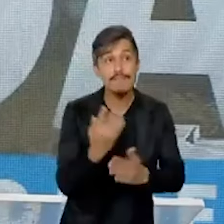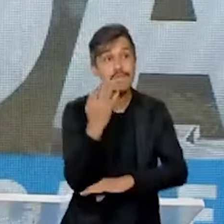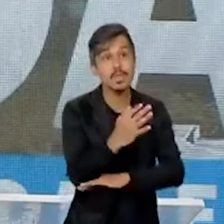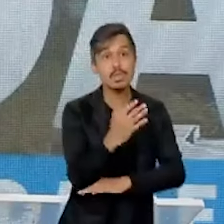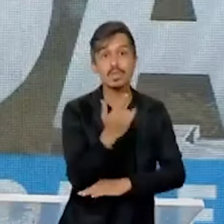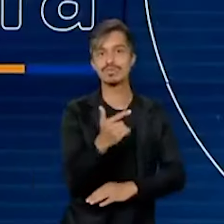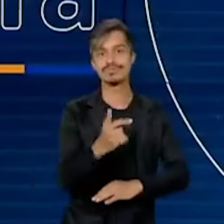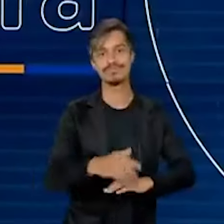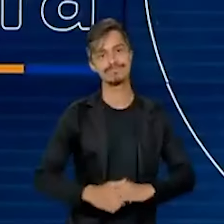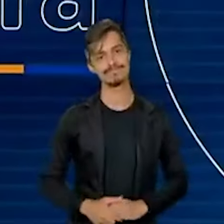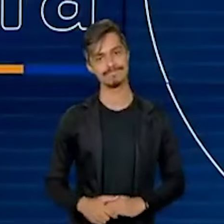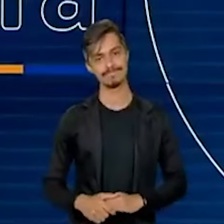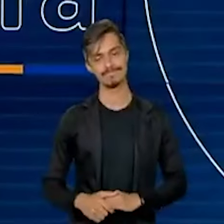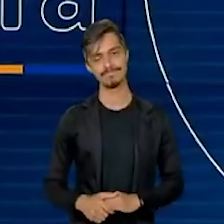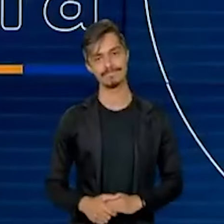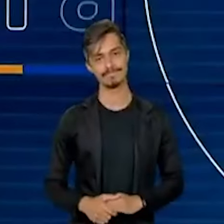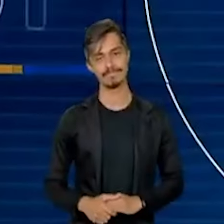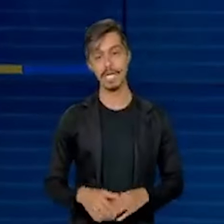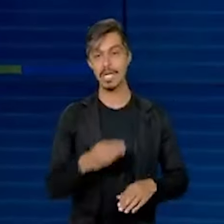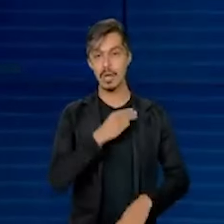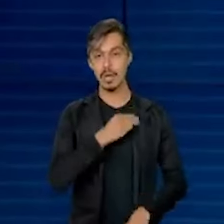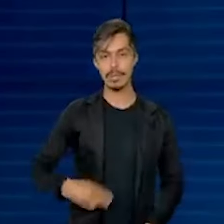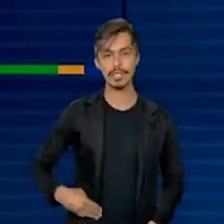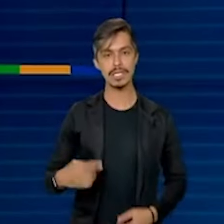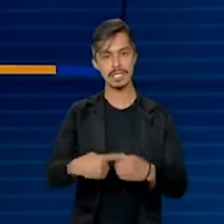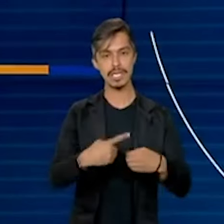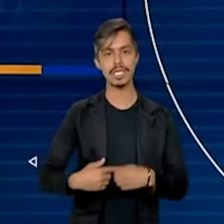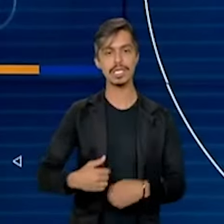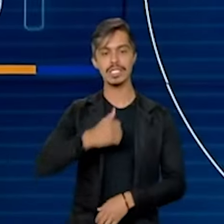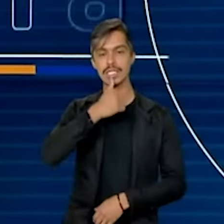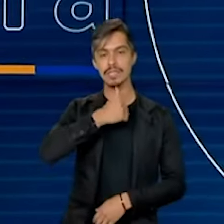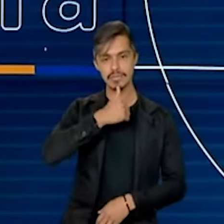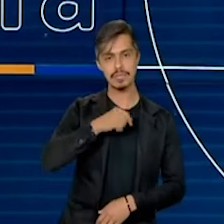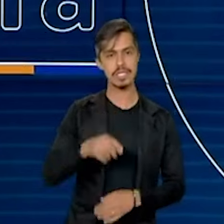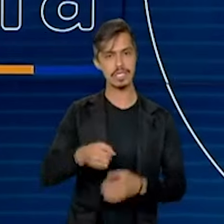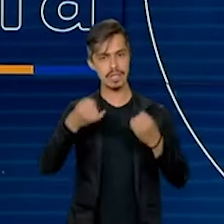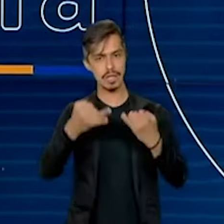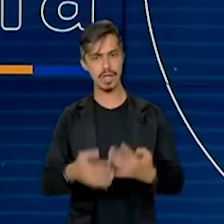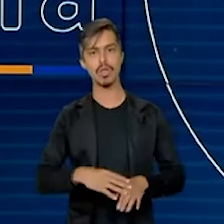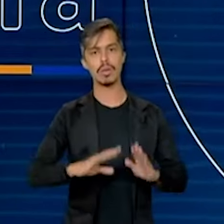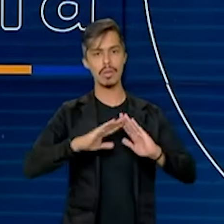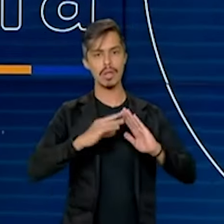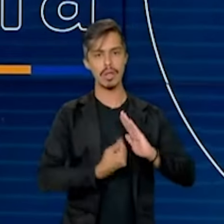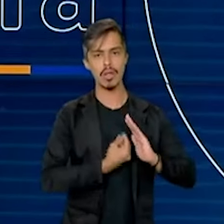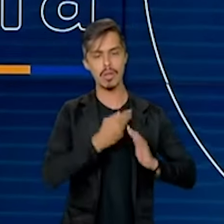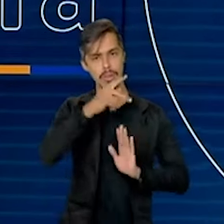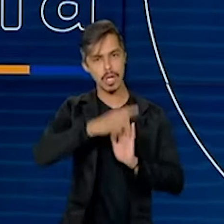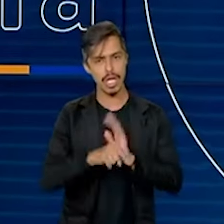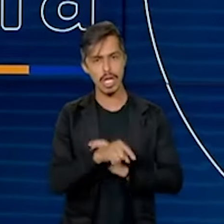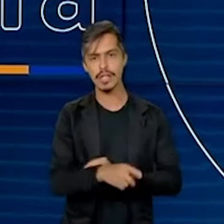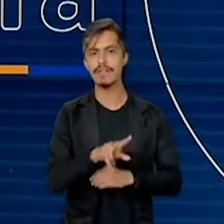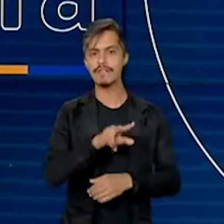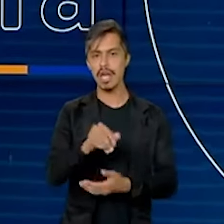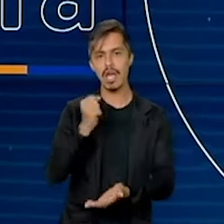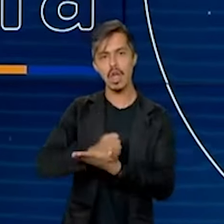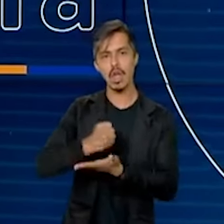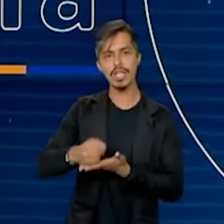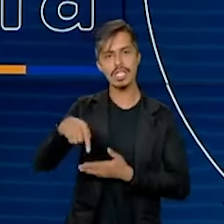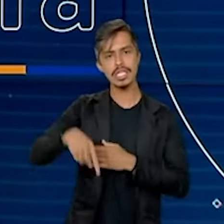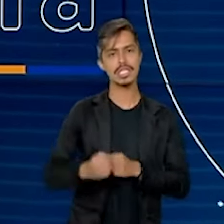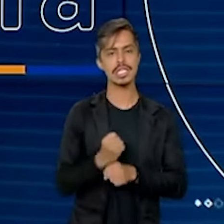futuro. Já o ministro das Cidades, Jader Filho, ressaltou que o programa Minha Casa Minha Vida vai contratar